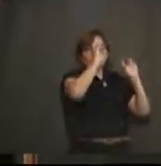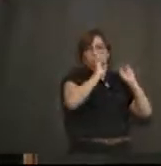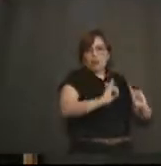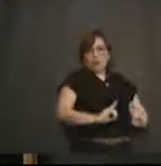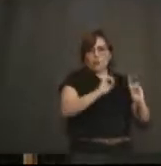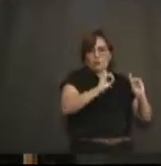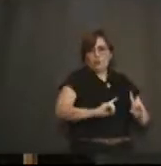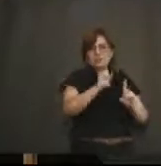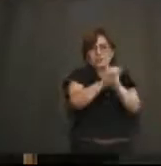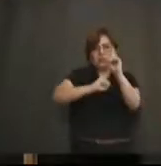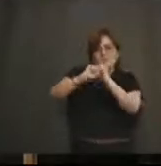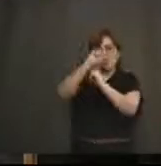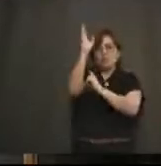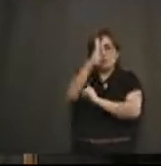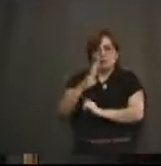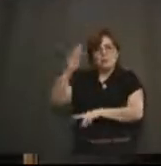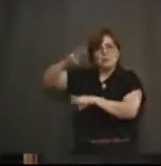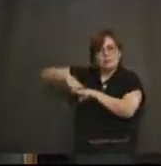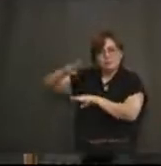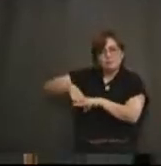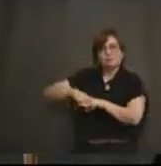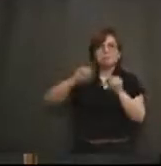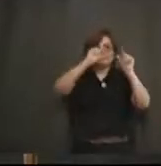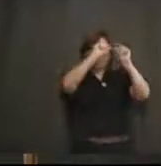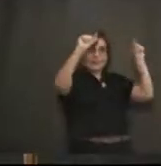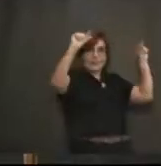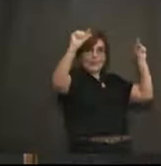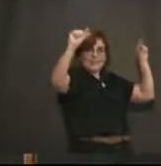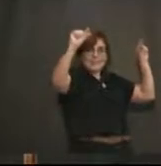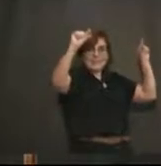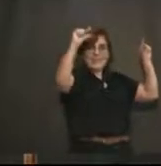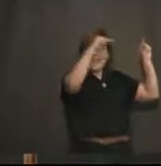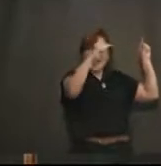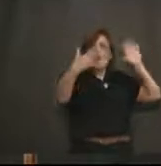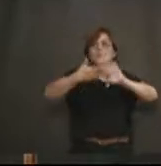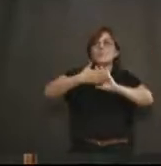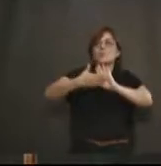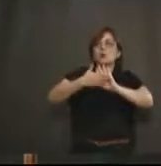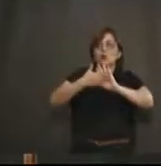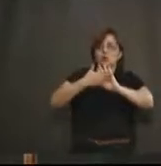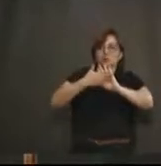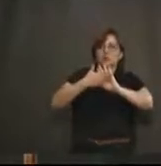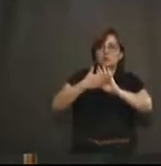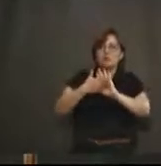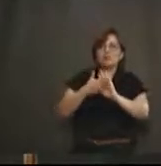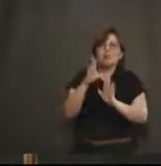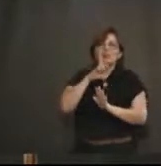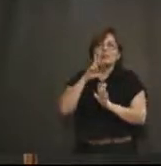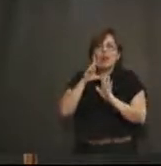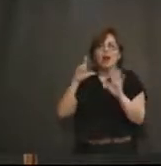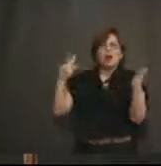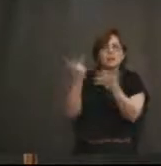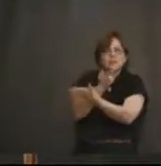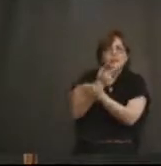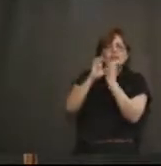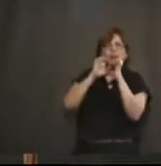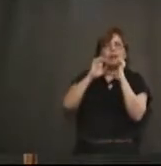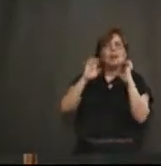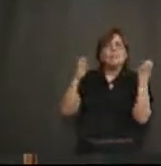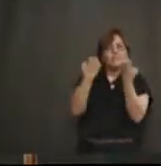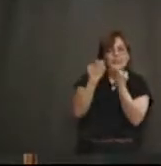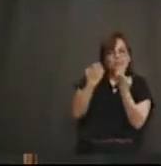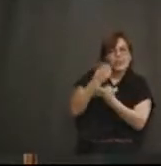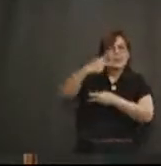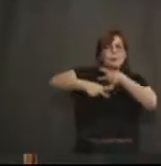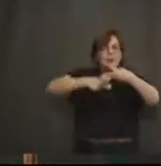cujo título era Proposta para sediar a Bienal de Matemática da SBM. Em